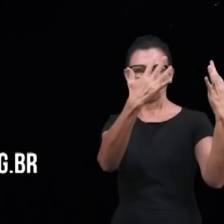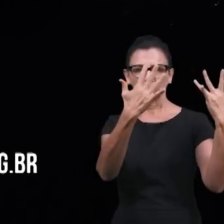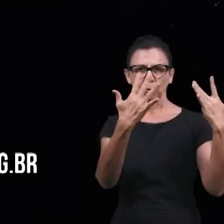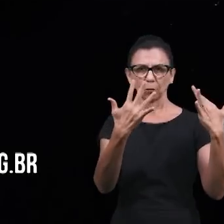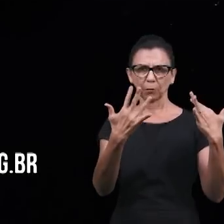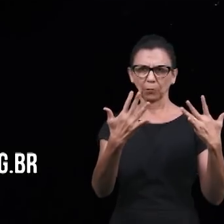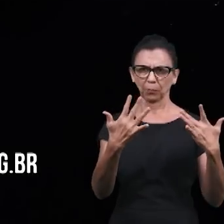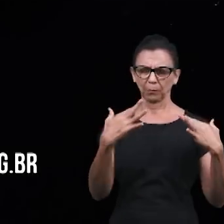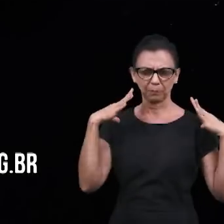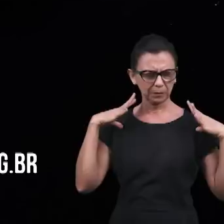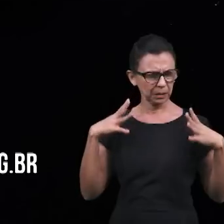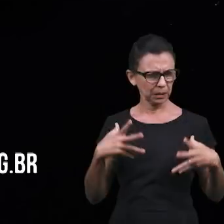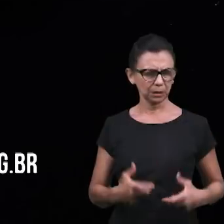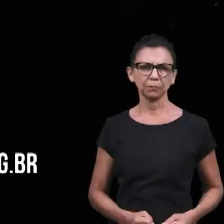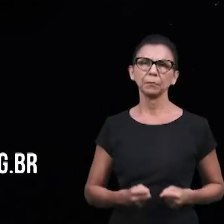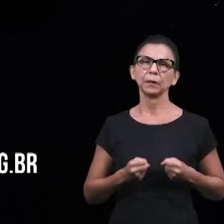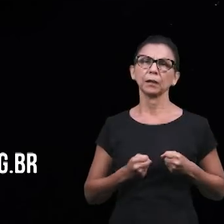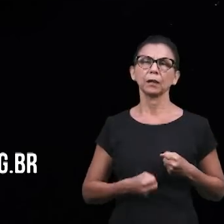põe teu sangue